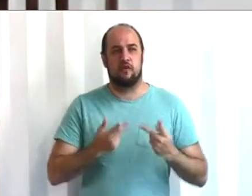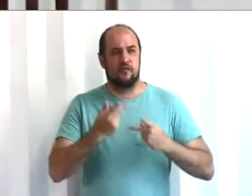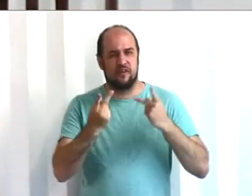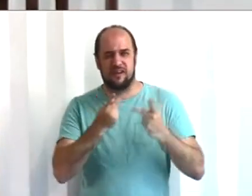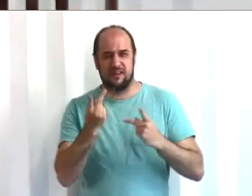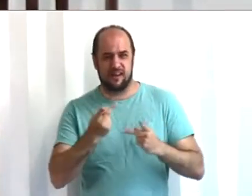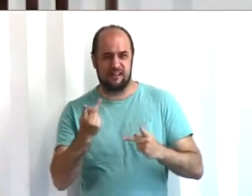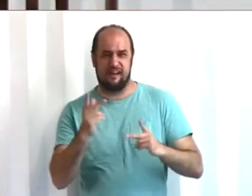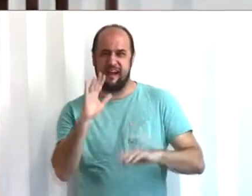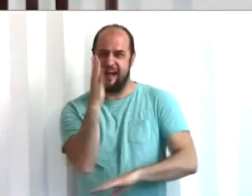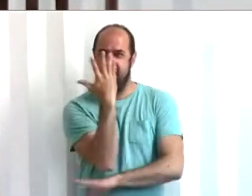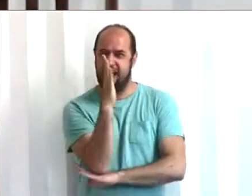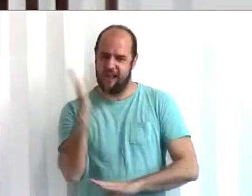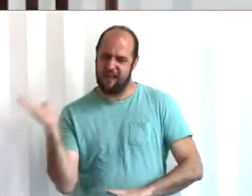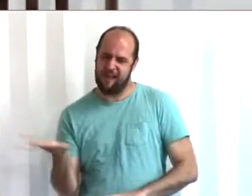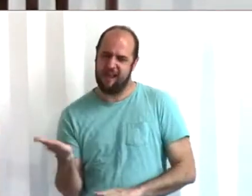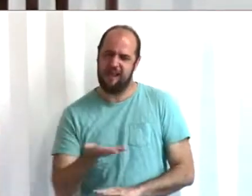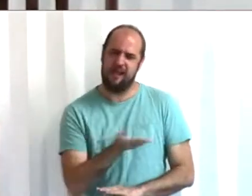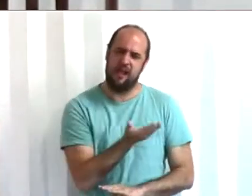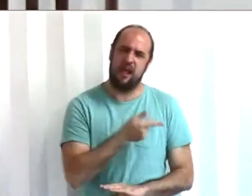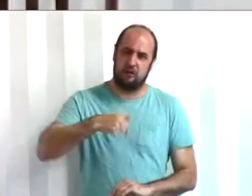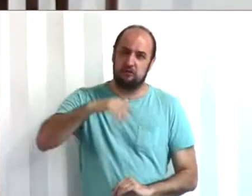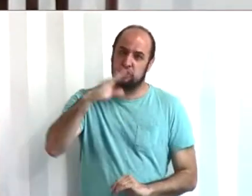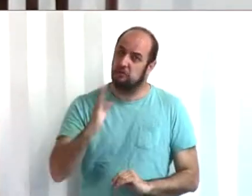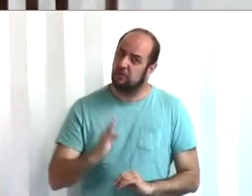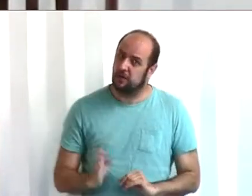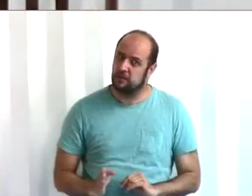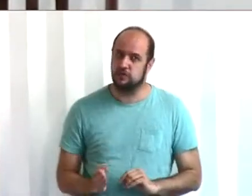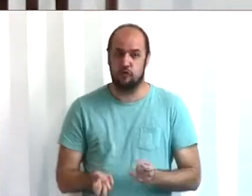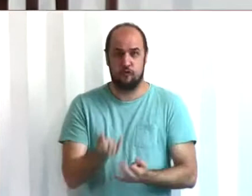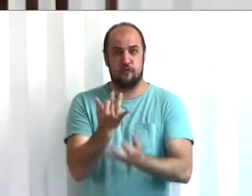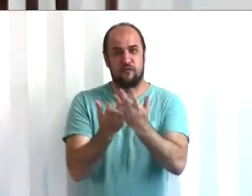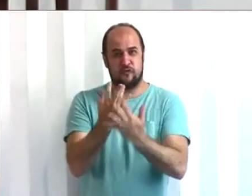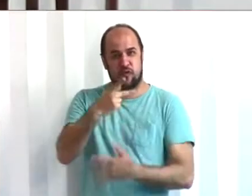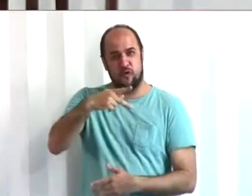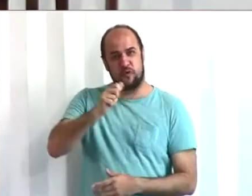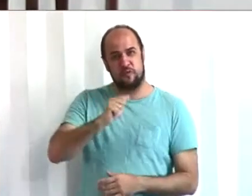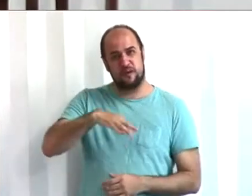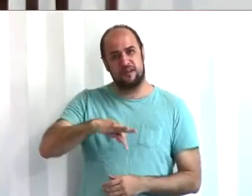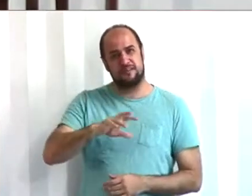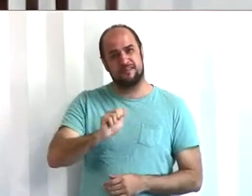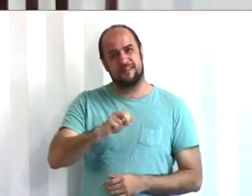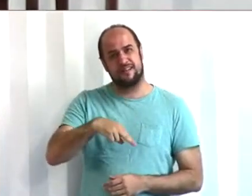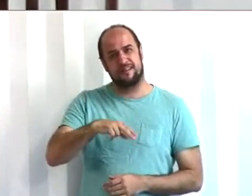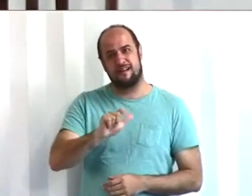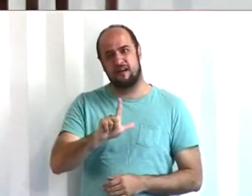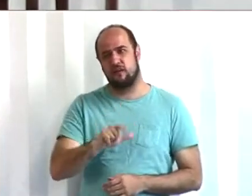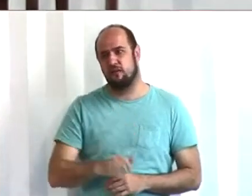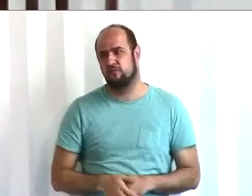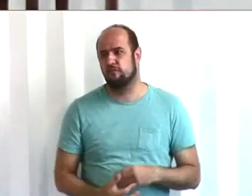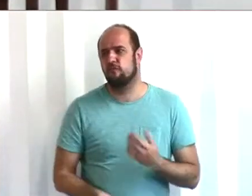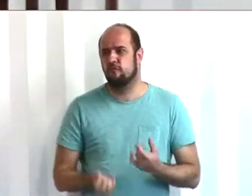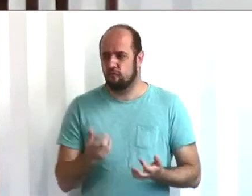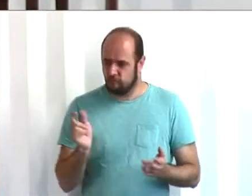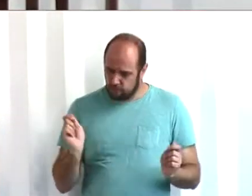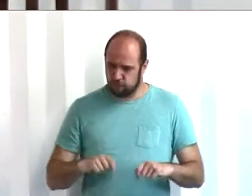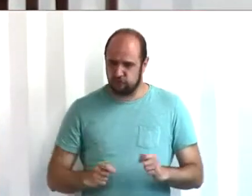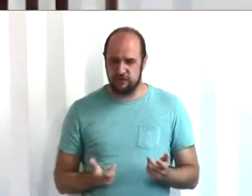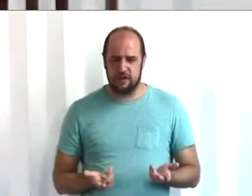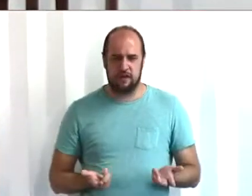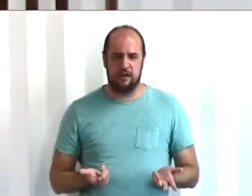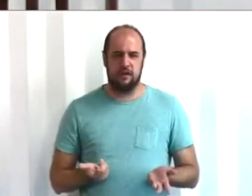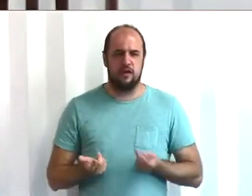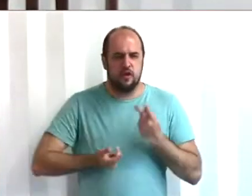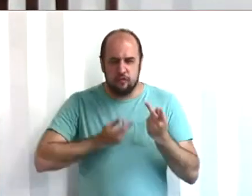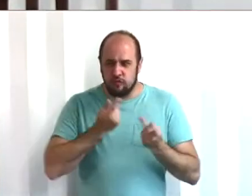sobre desmatamento aqui no Brasil, foi muito falado sobre fogo no Pantanal aqui no Brasil, foi